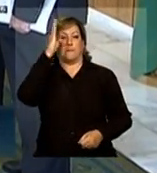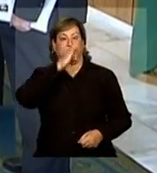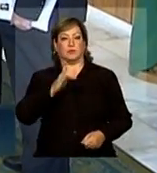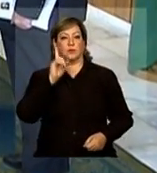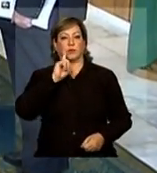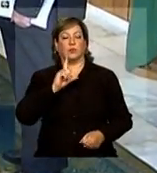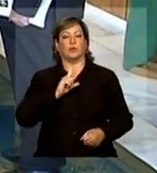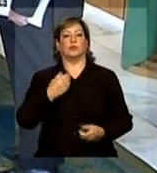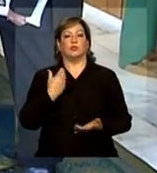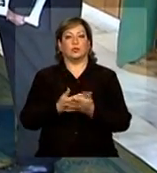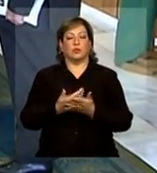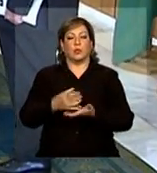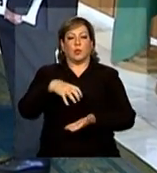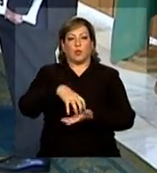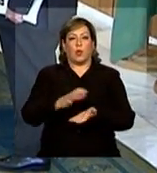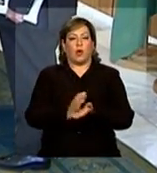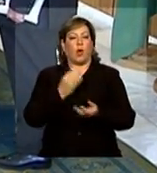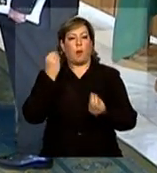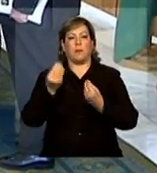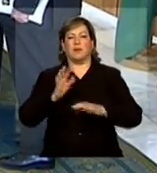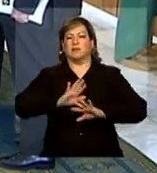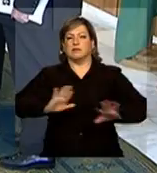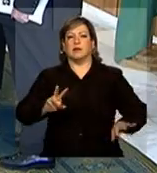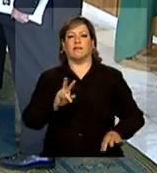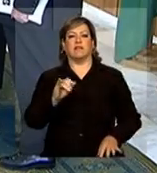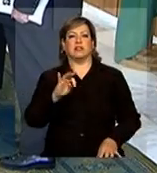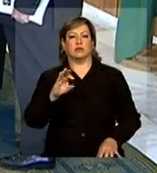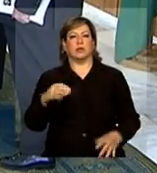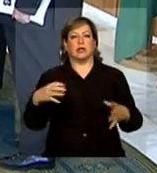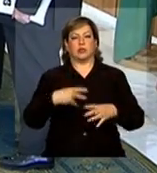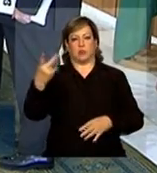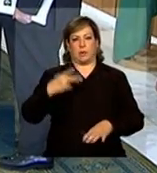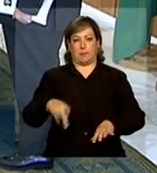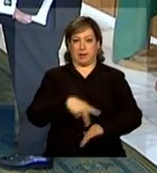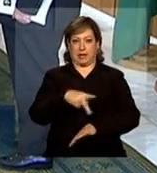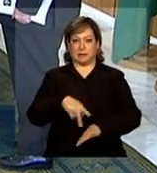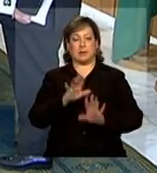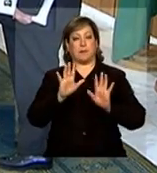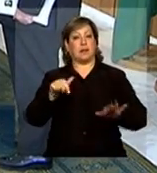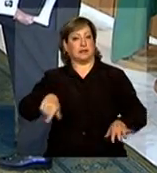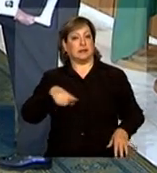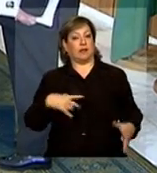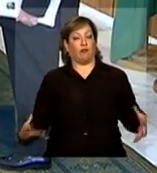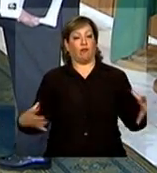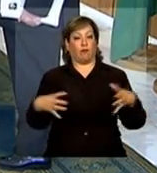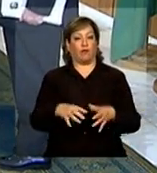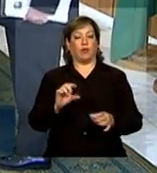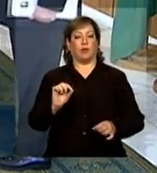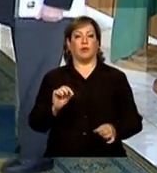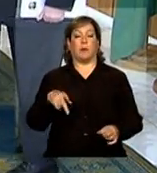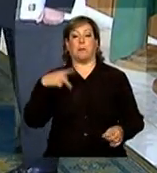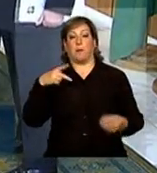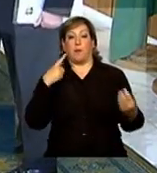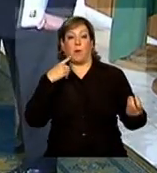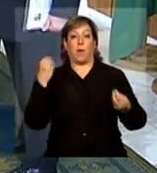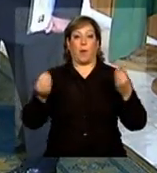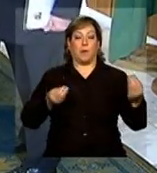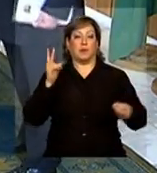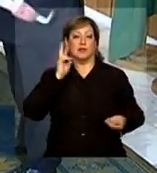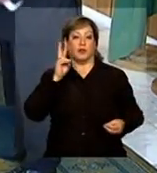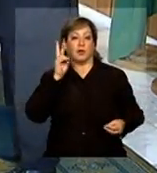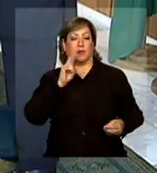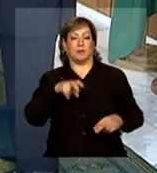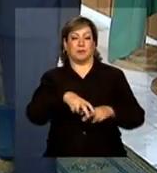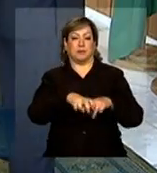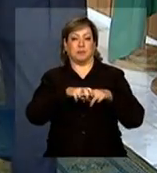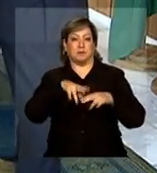de dispensa de vistos entre os dois países. Mas estão envolvidos aí na polêmica do vazamento de dados